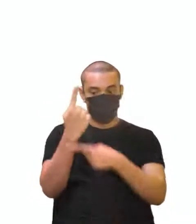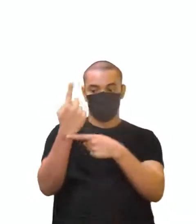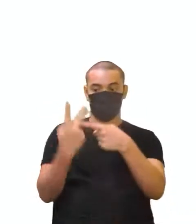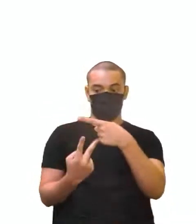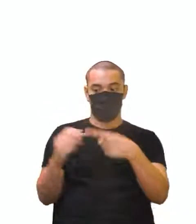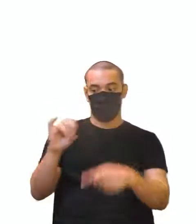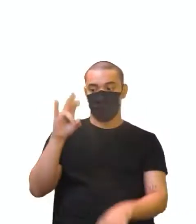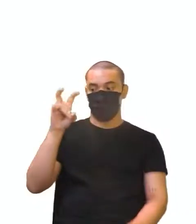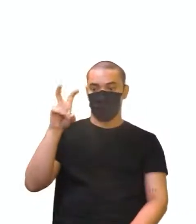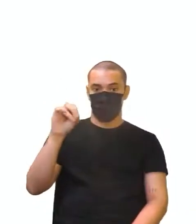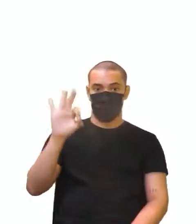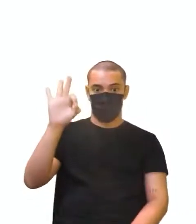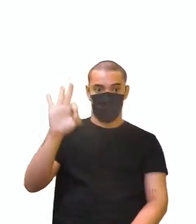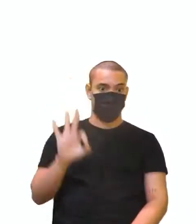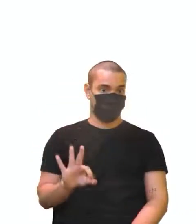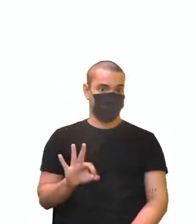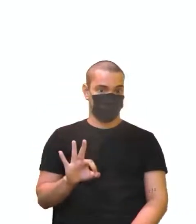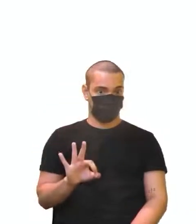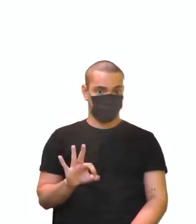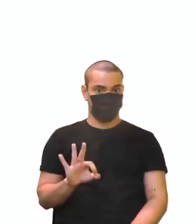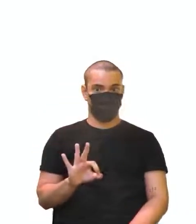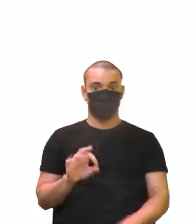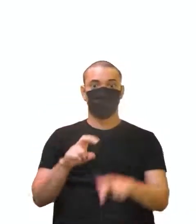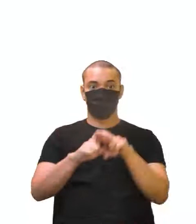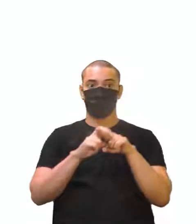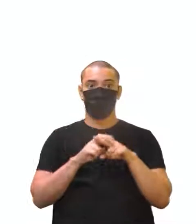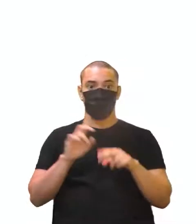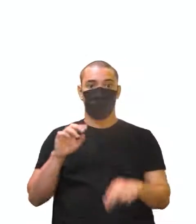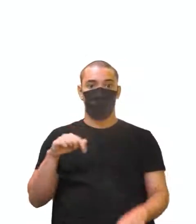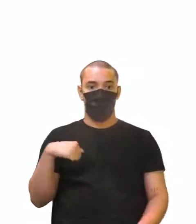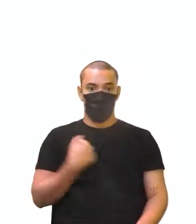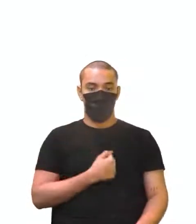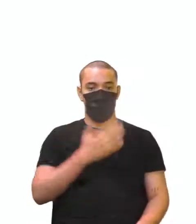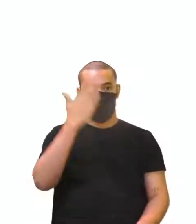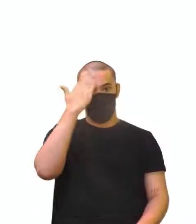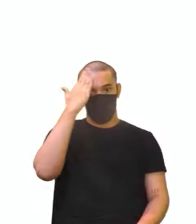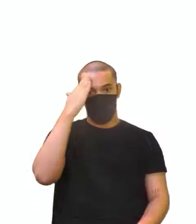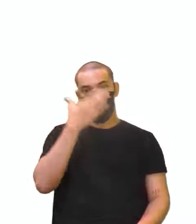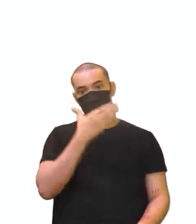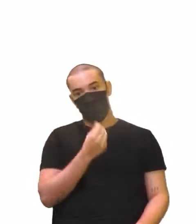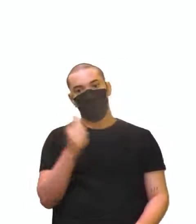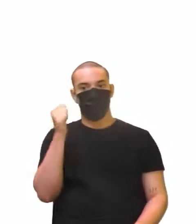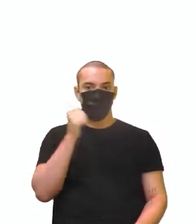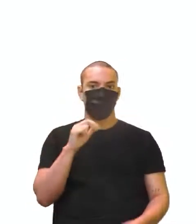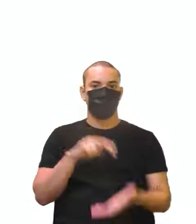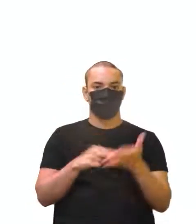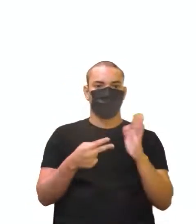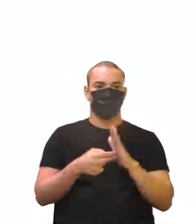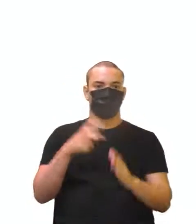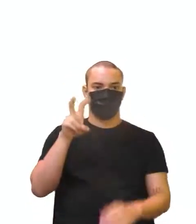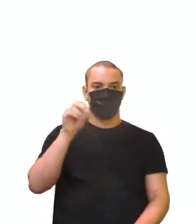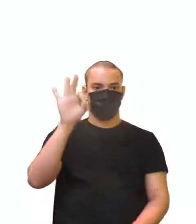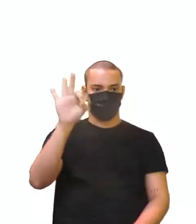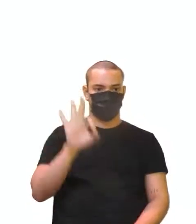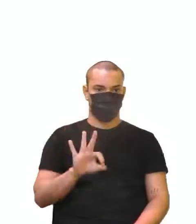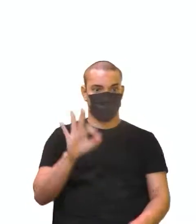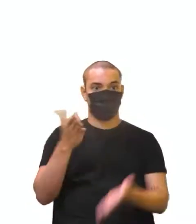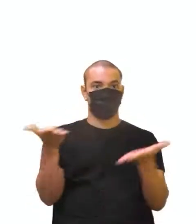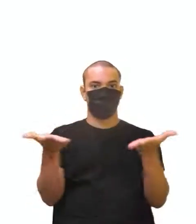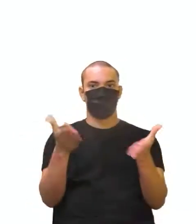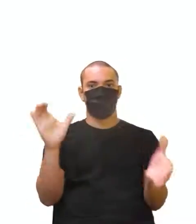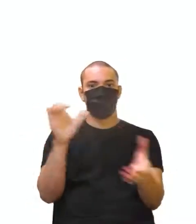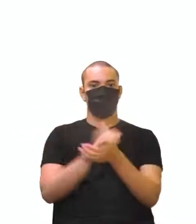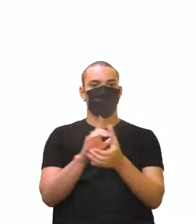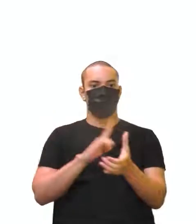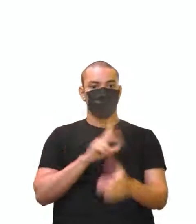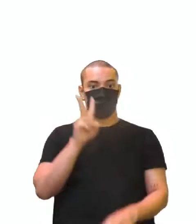Ou 50%. Tá? Então, eu já sei que para ser homem ou mulher é 50%. A probabilidade agora do